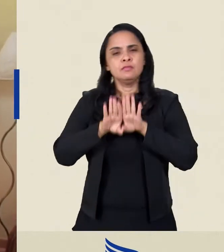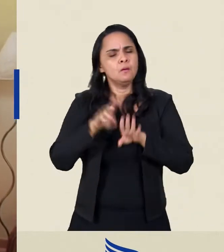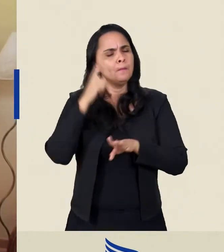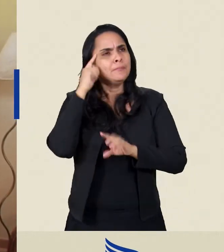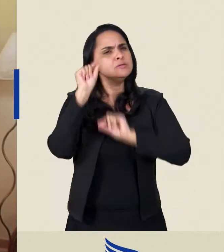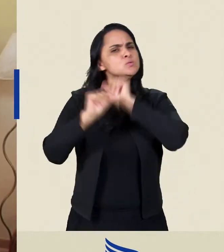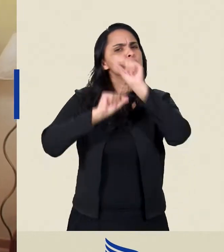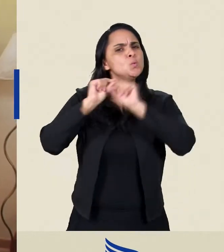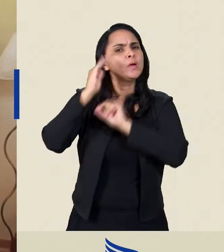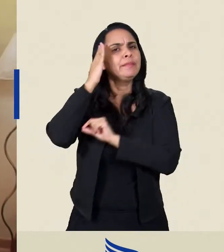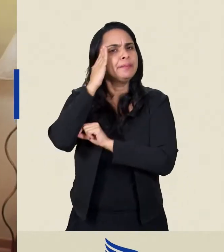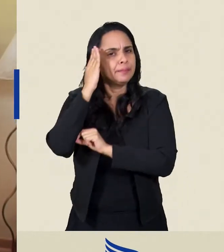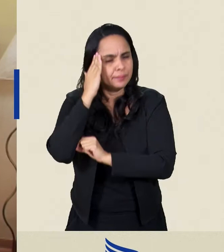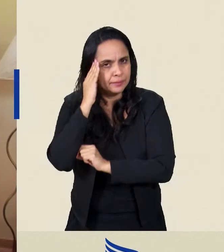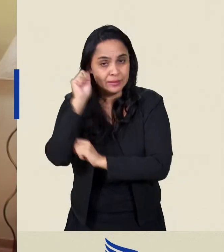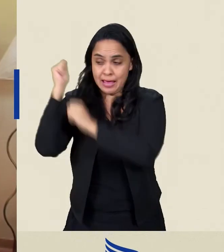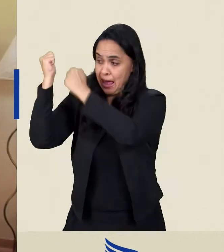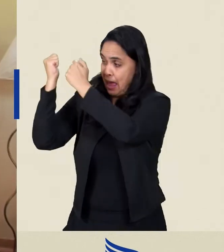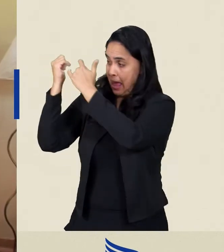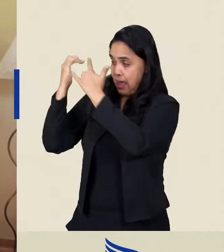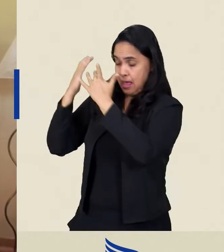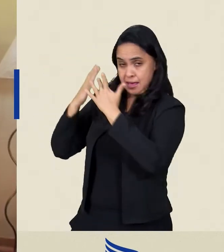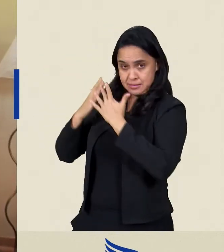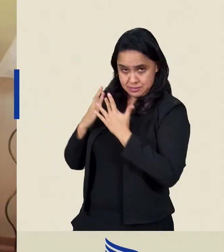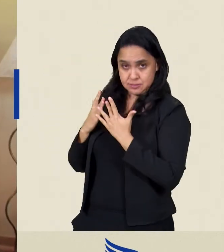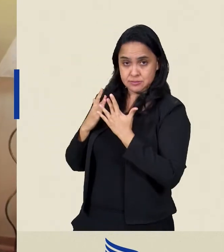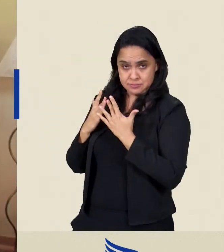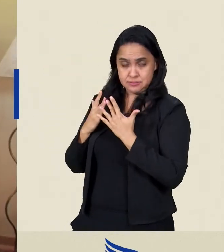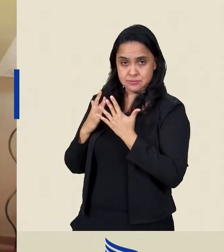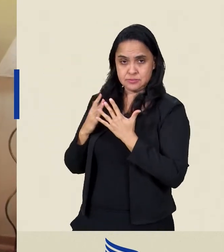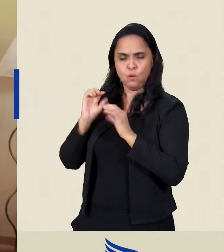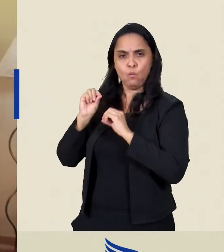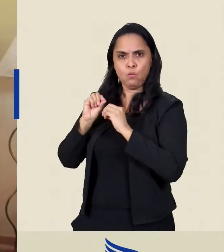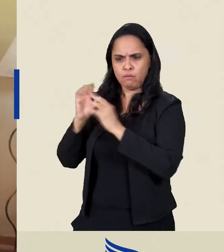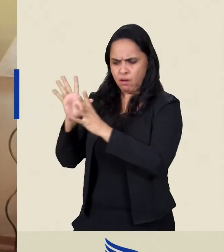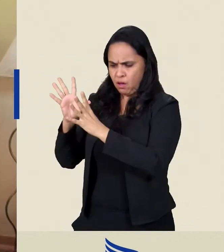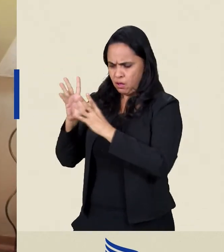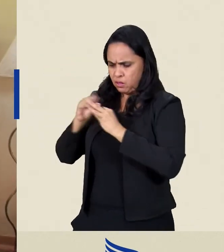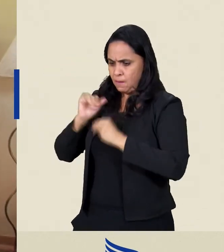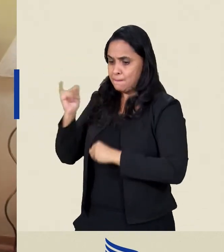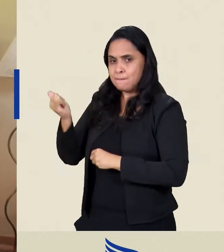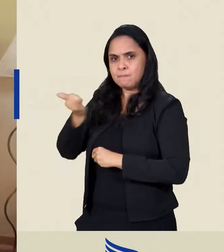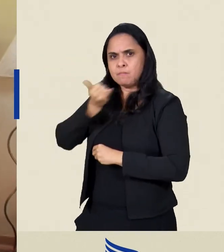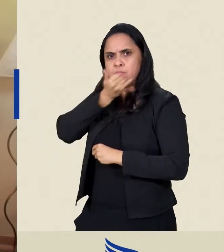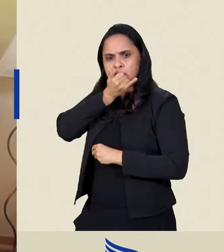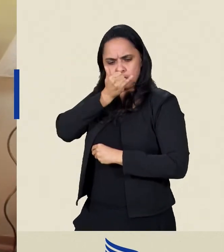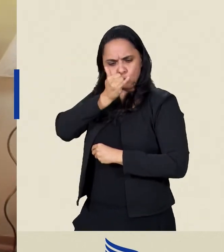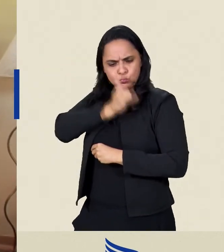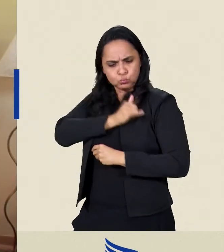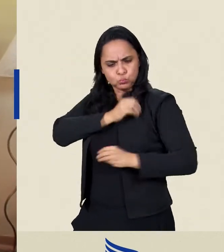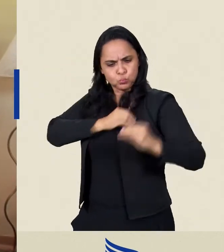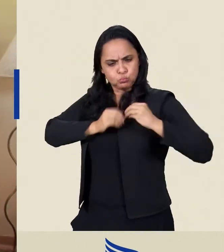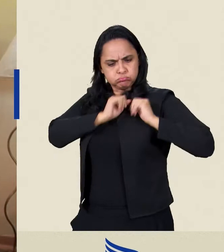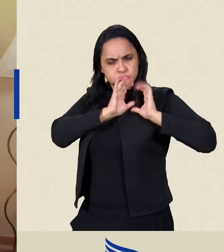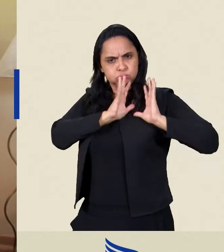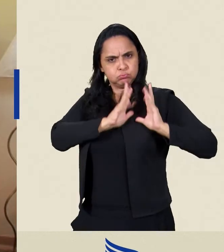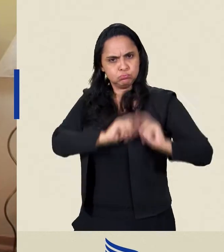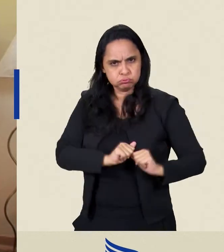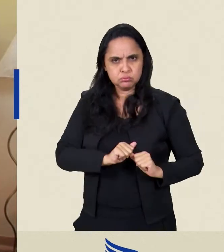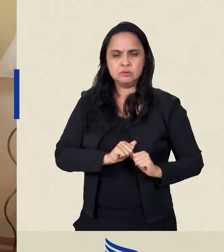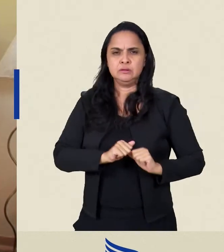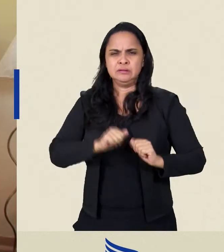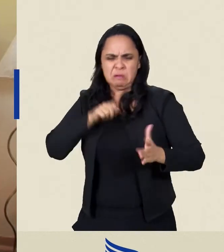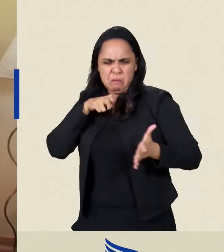precisamos entender que a graça, ela nos outorga perdão, ela nos libera da